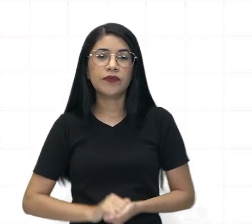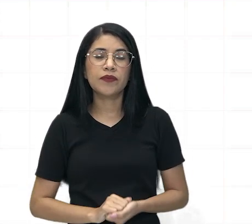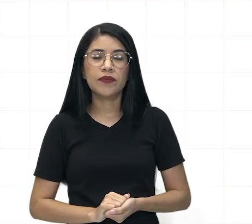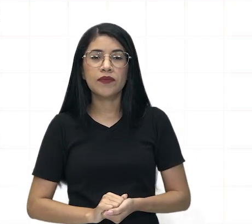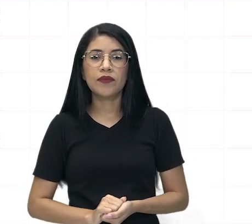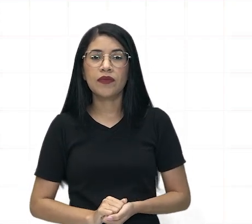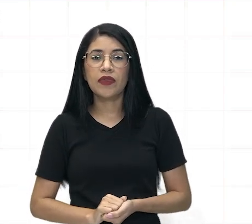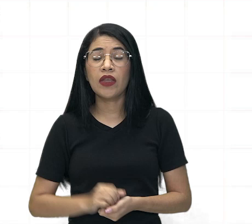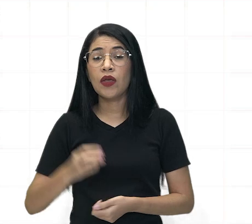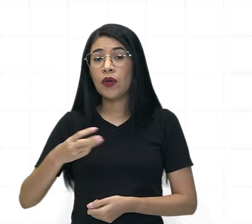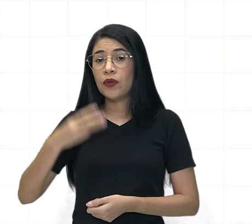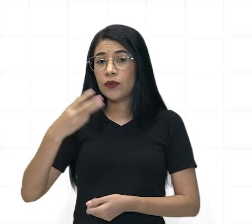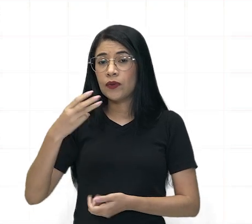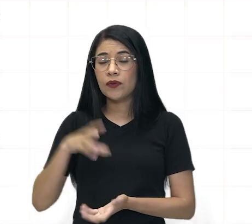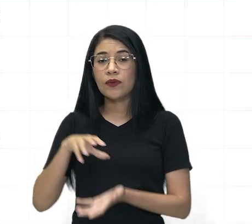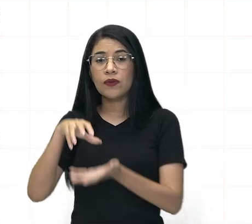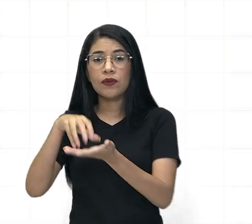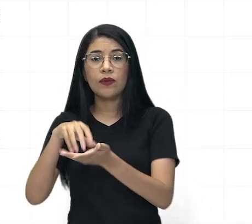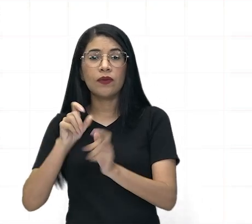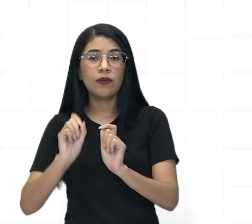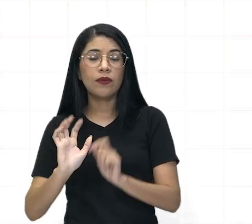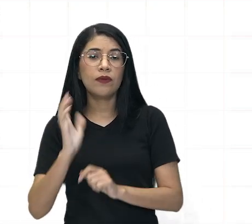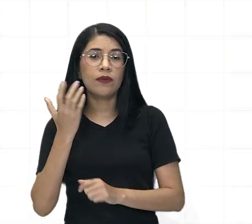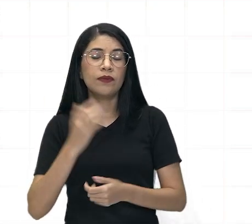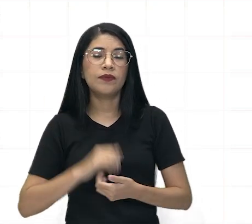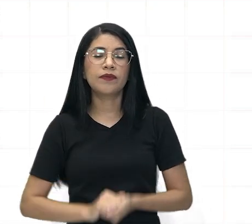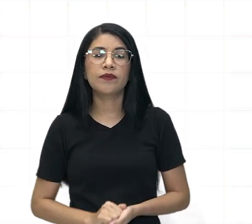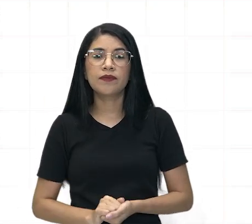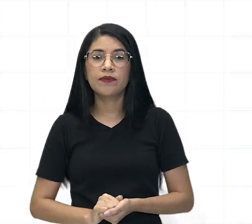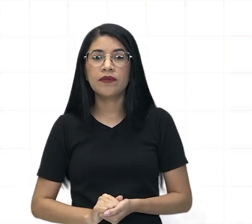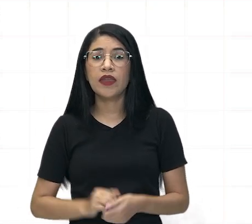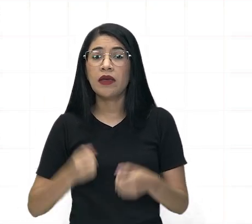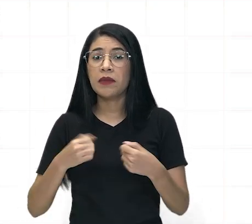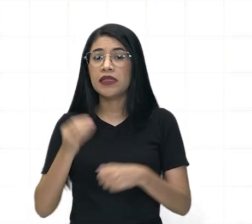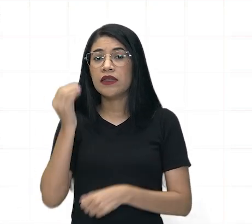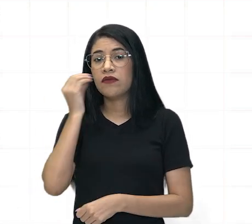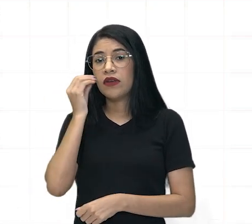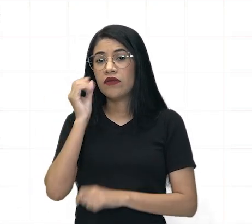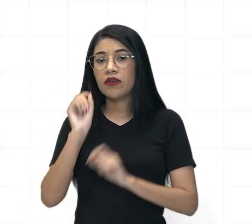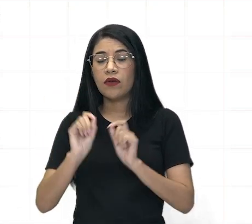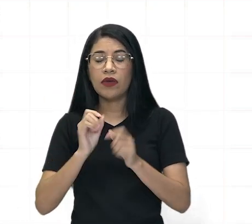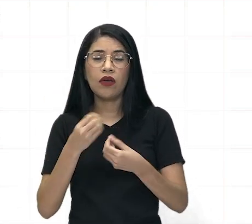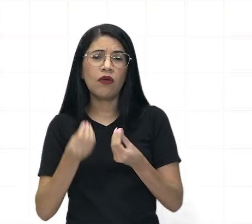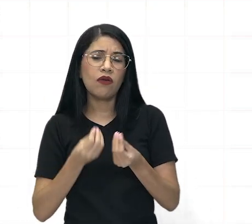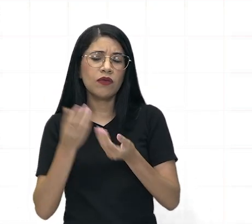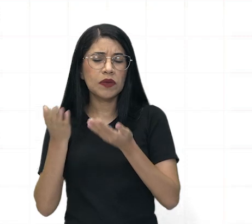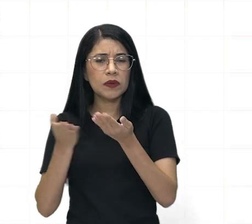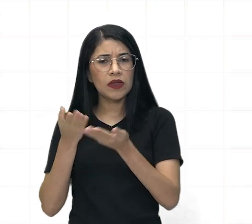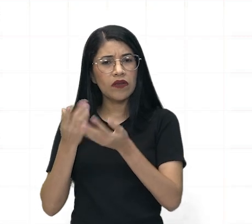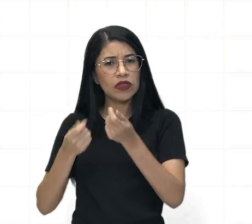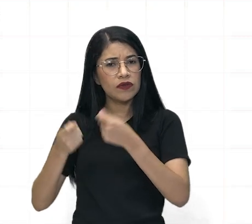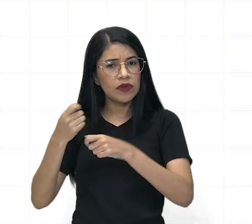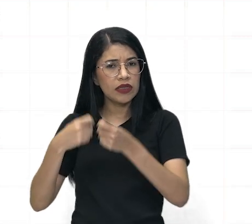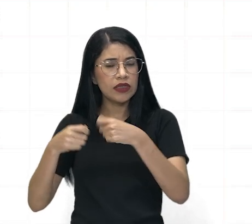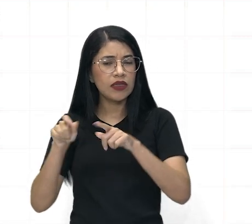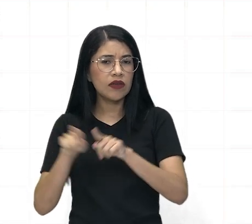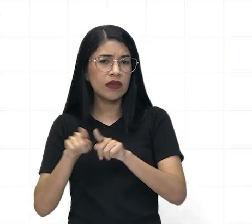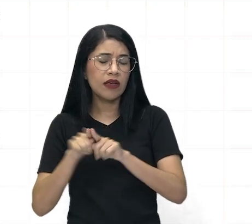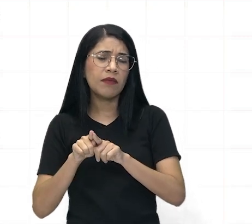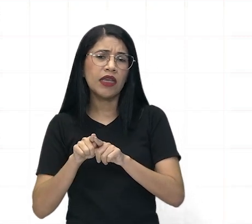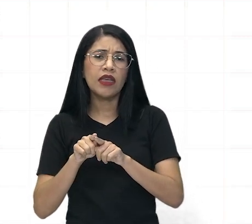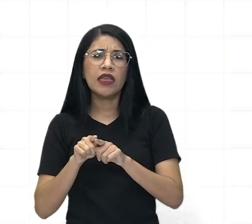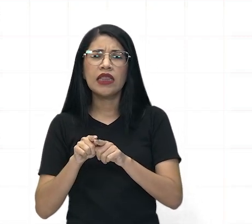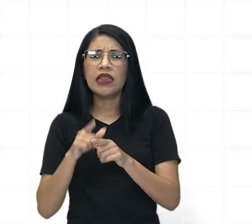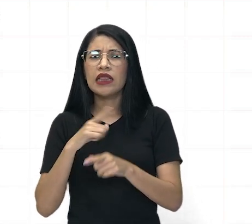setor terciário, é interessante a gente verificar que os serviços financeiros, né,